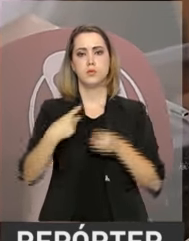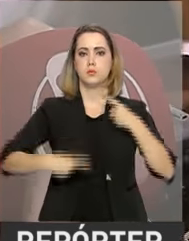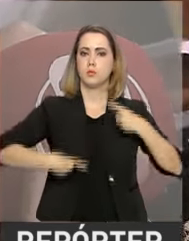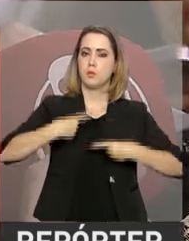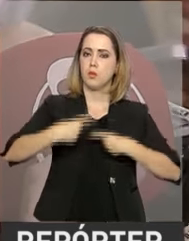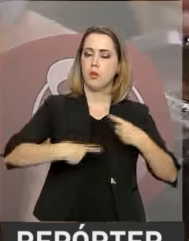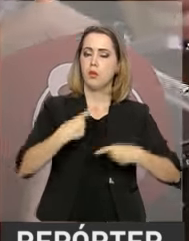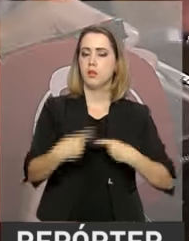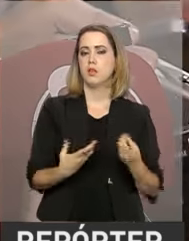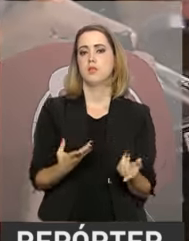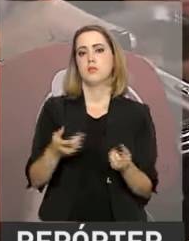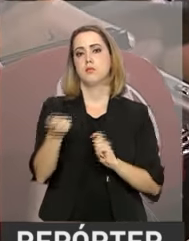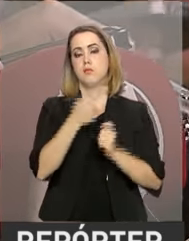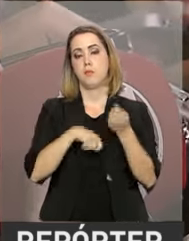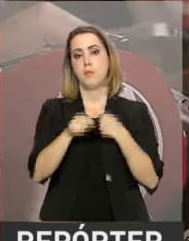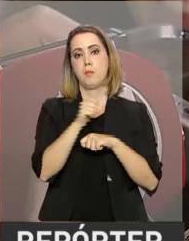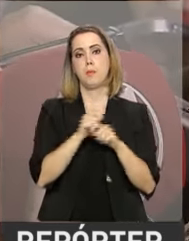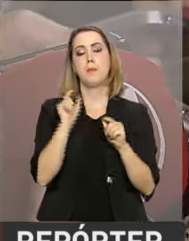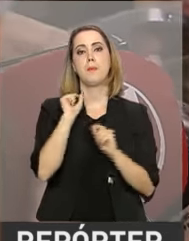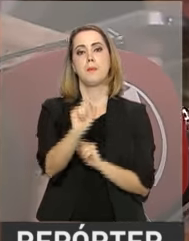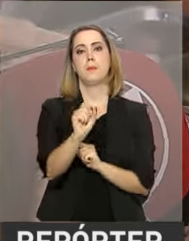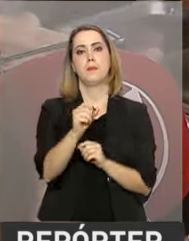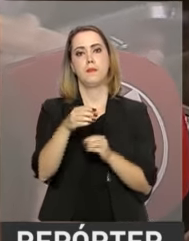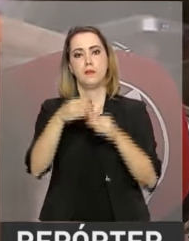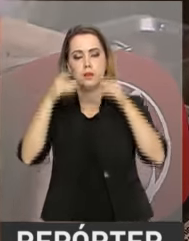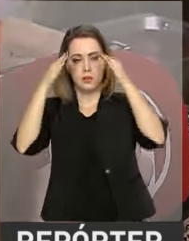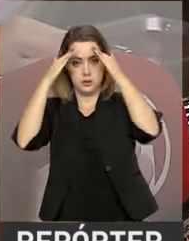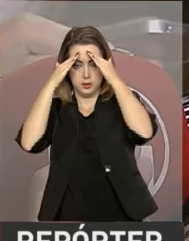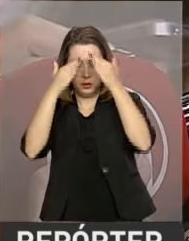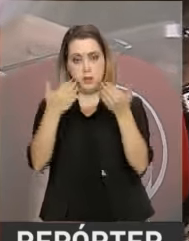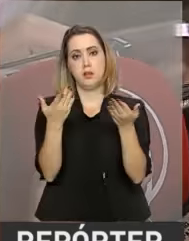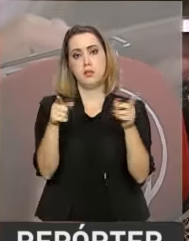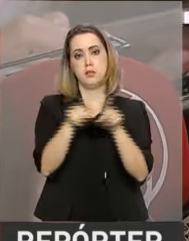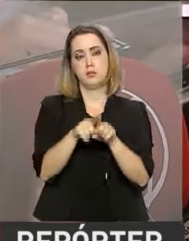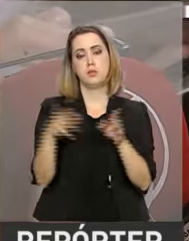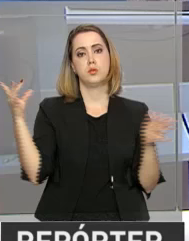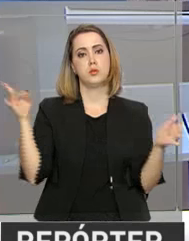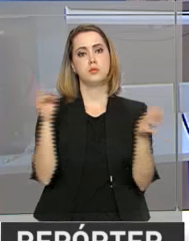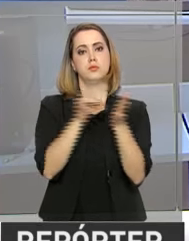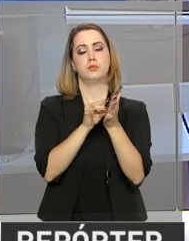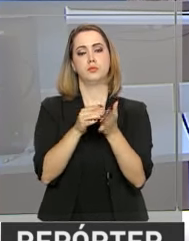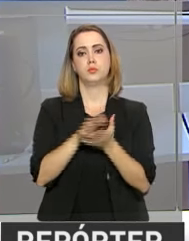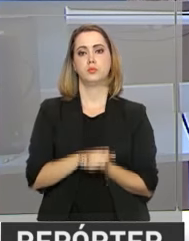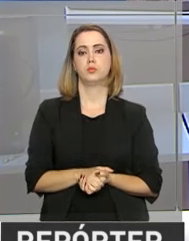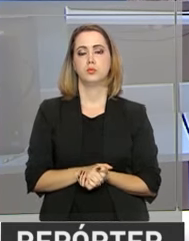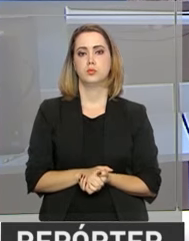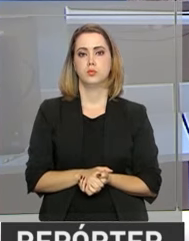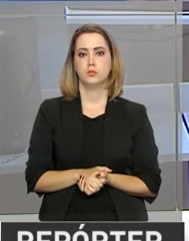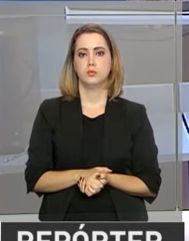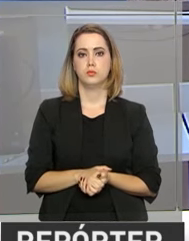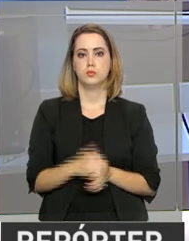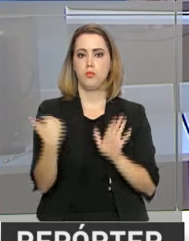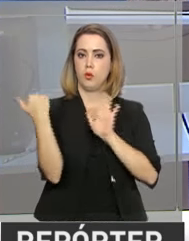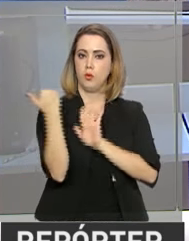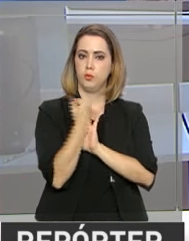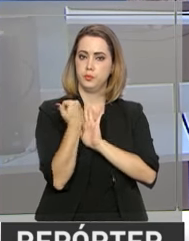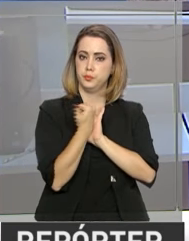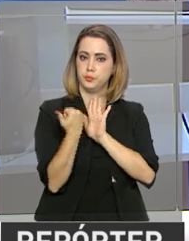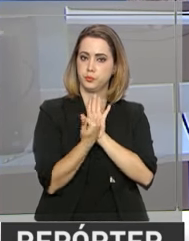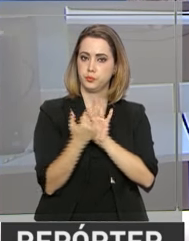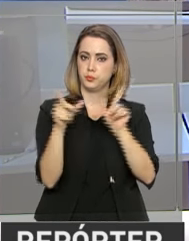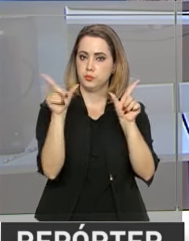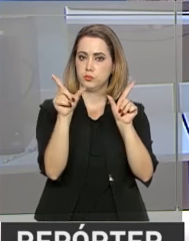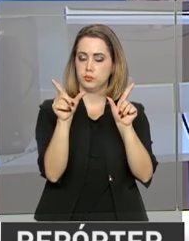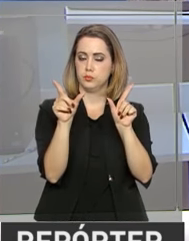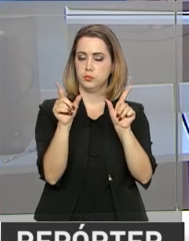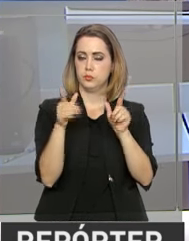econômica exatamente a a respeitar a realidade o programa de proteção ao emprego